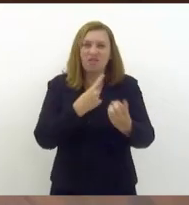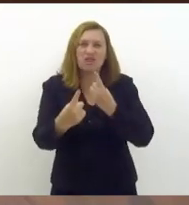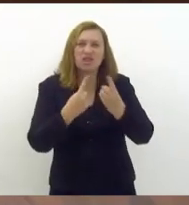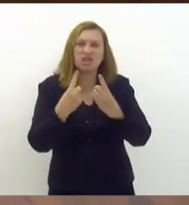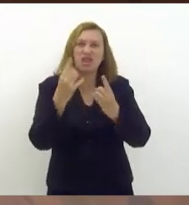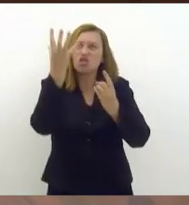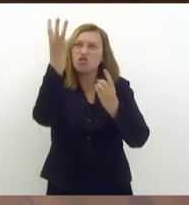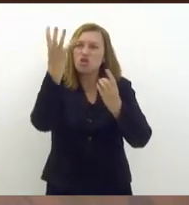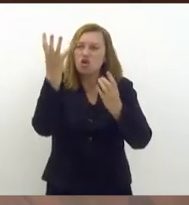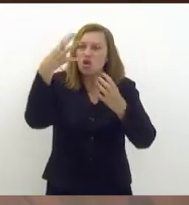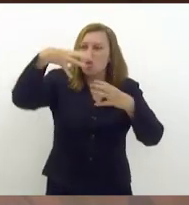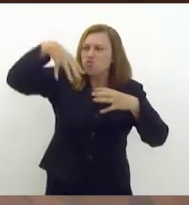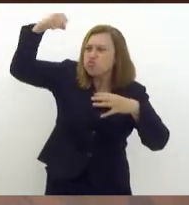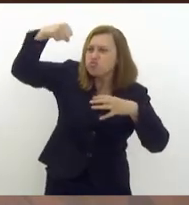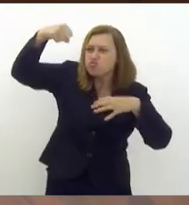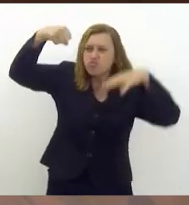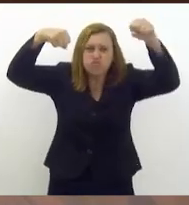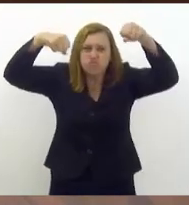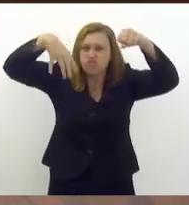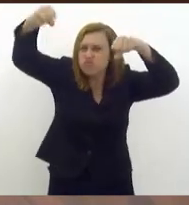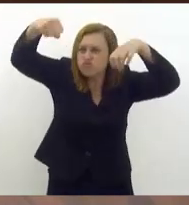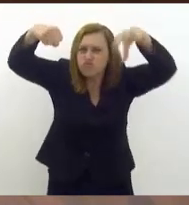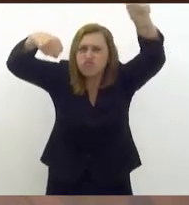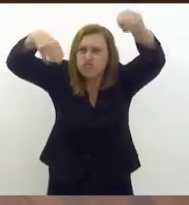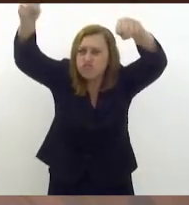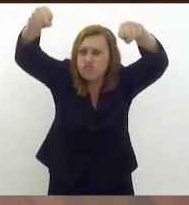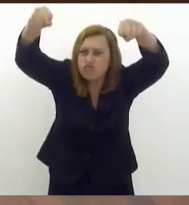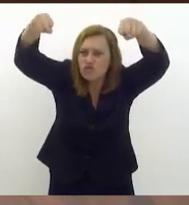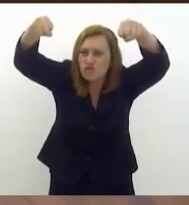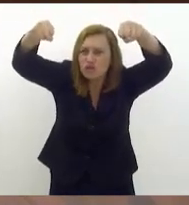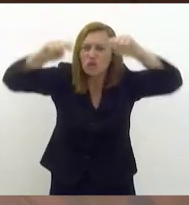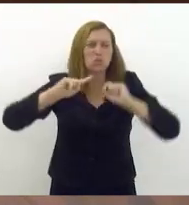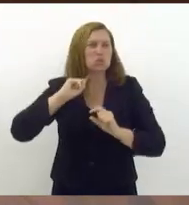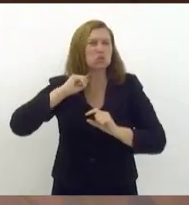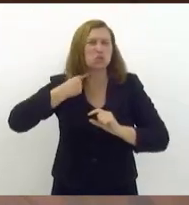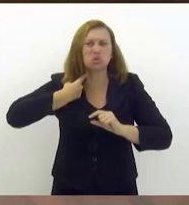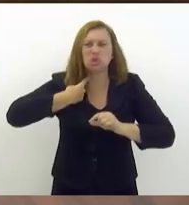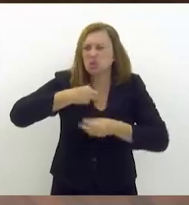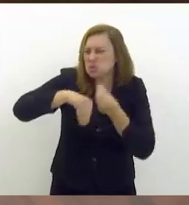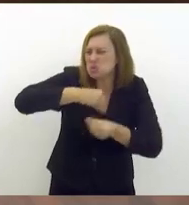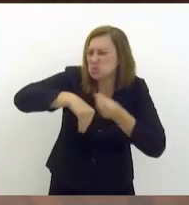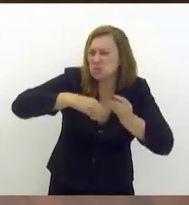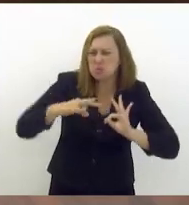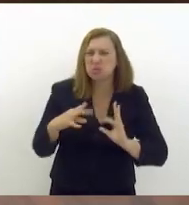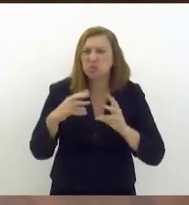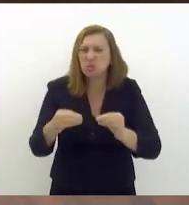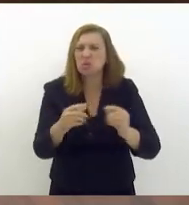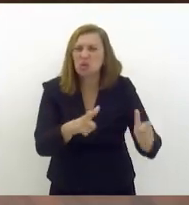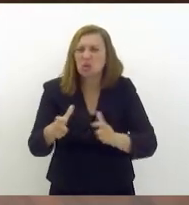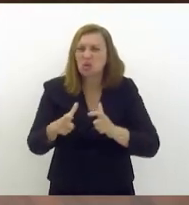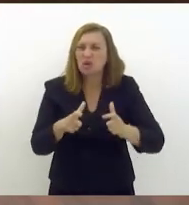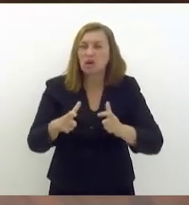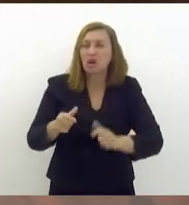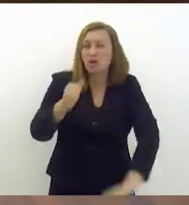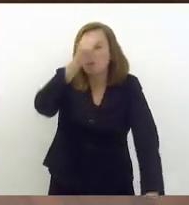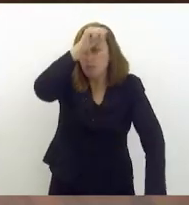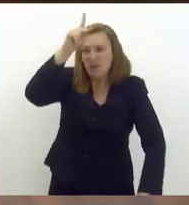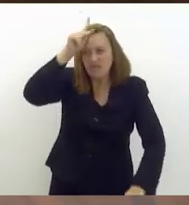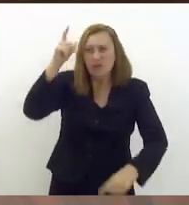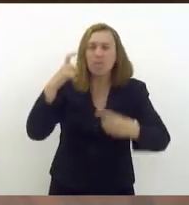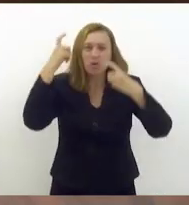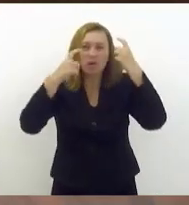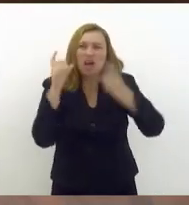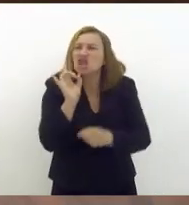iluminadas sujeira desordem Urbana para tudo que é lado o prefeito está preocupado